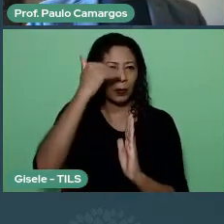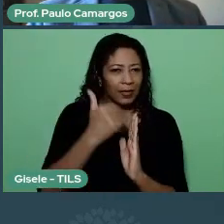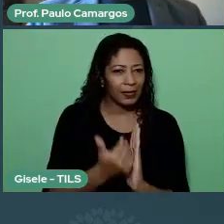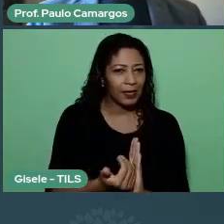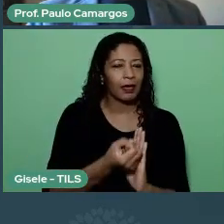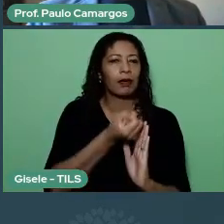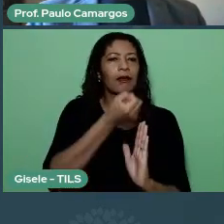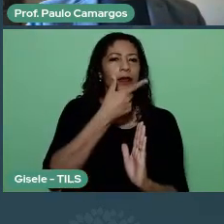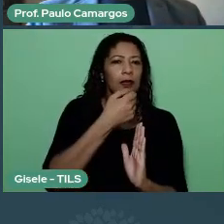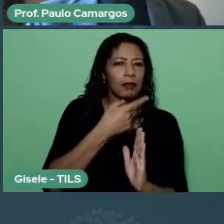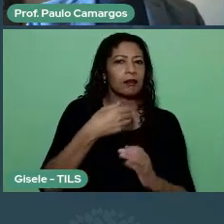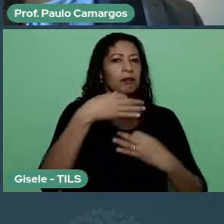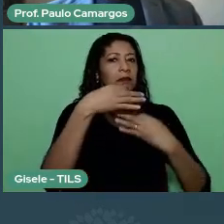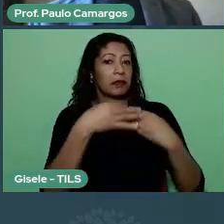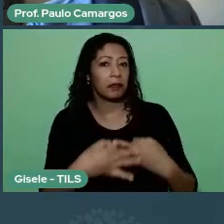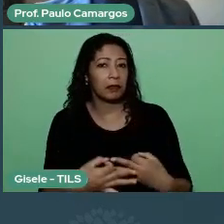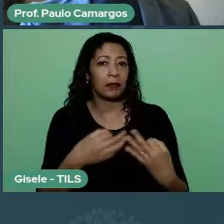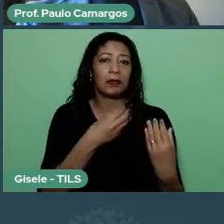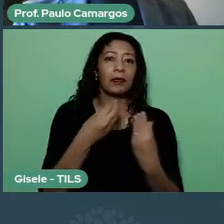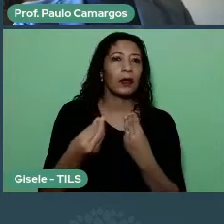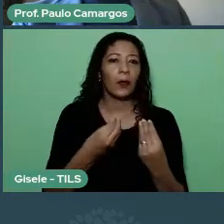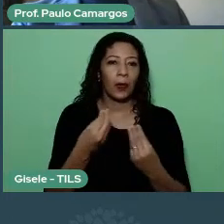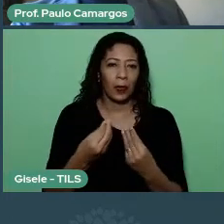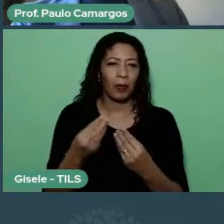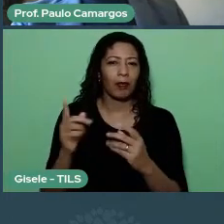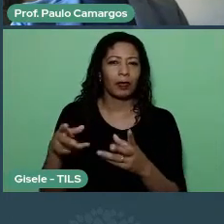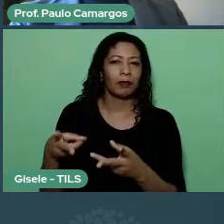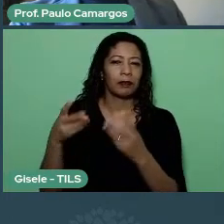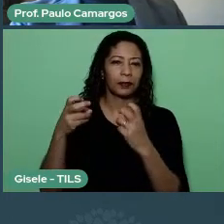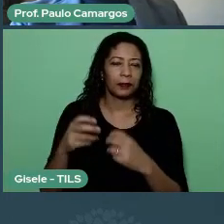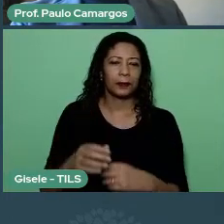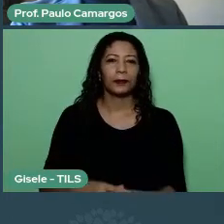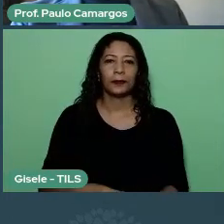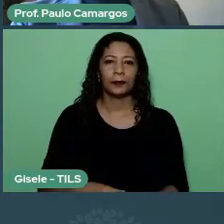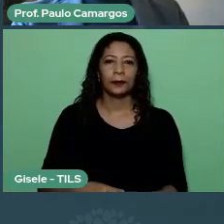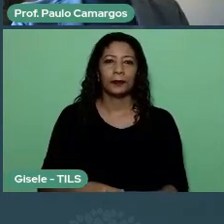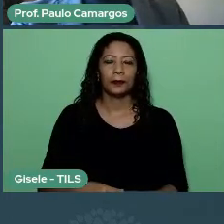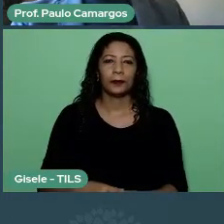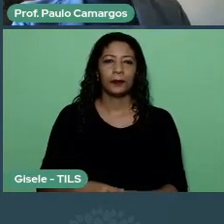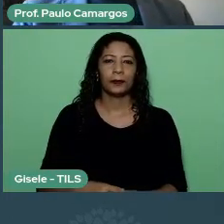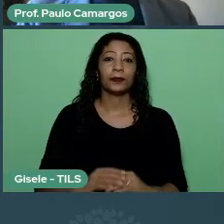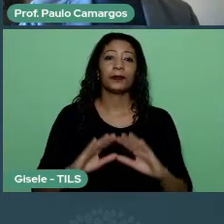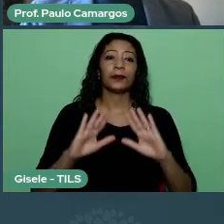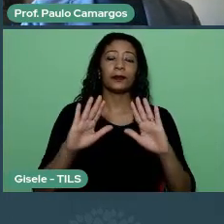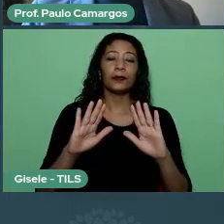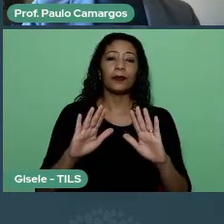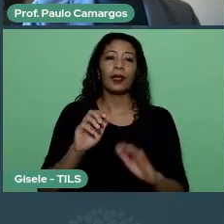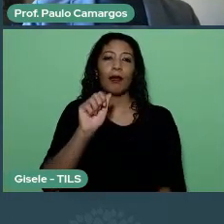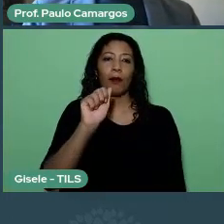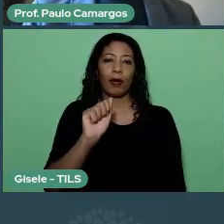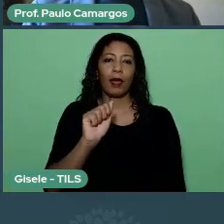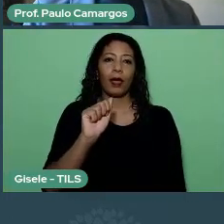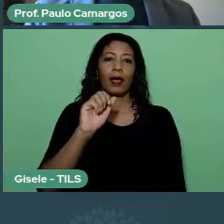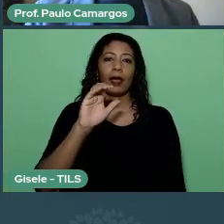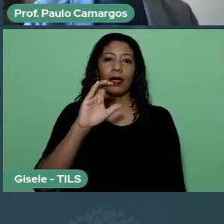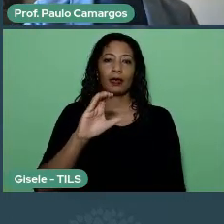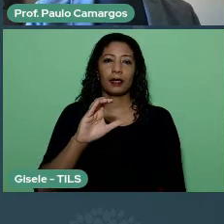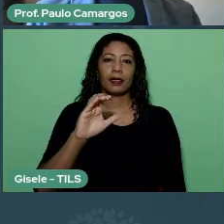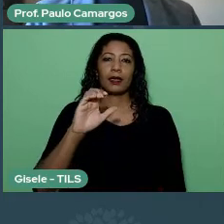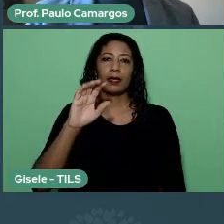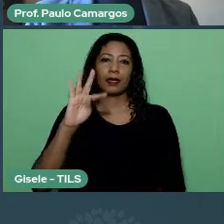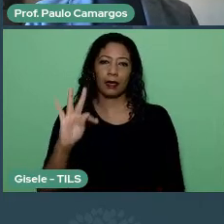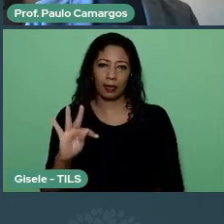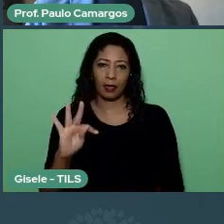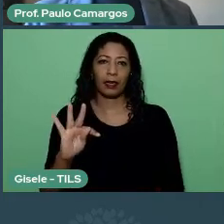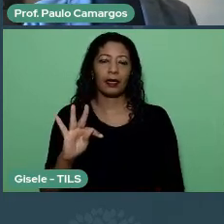medicação farmacológica. Então, como a gente costuma dizer, o ACT ele está para